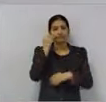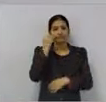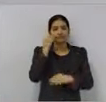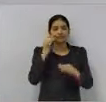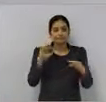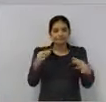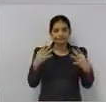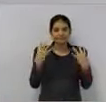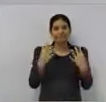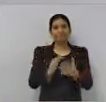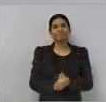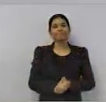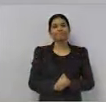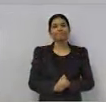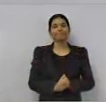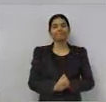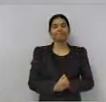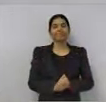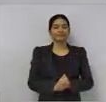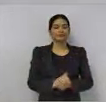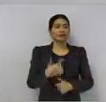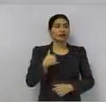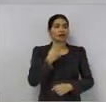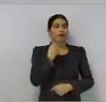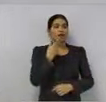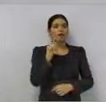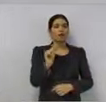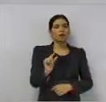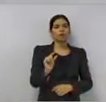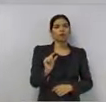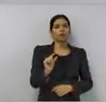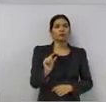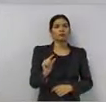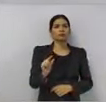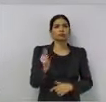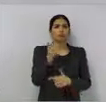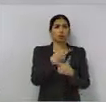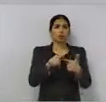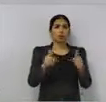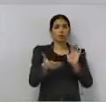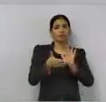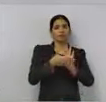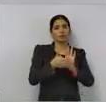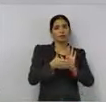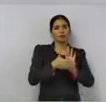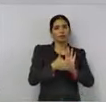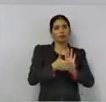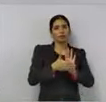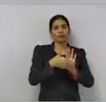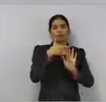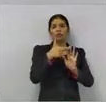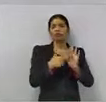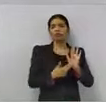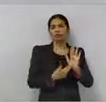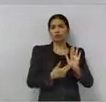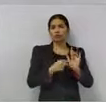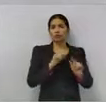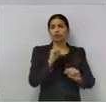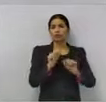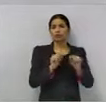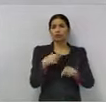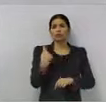da nossa live. Eu vou falar um pouco sobre a nossa proposta das obras, o que